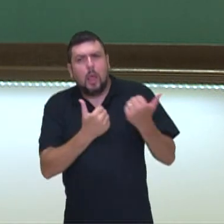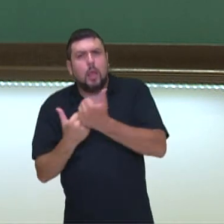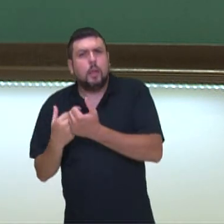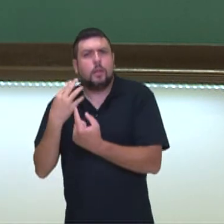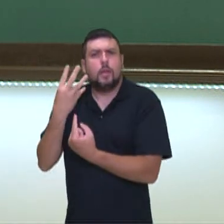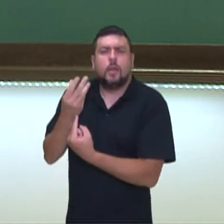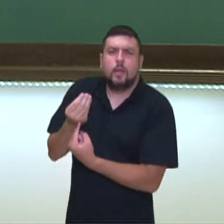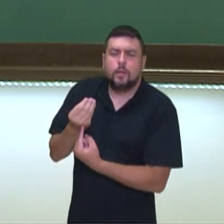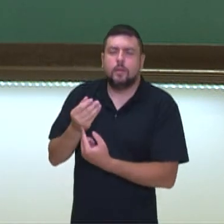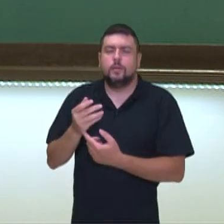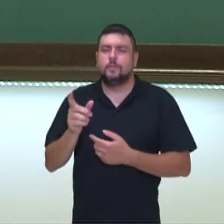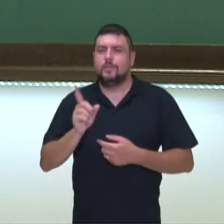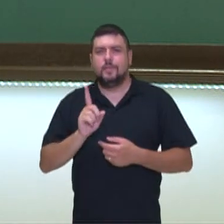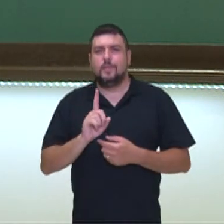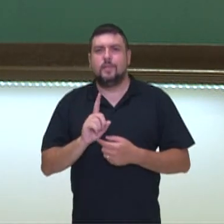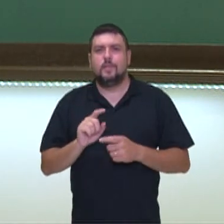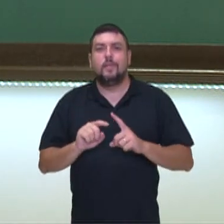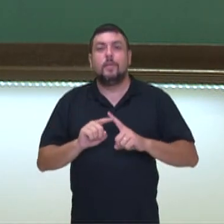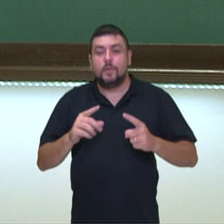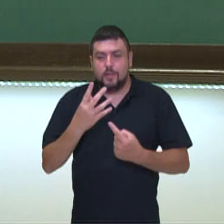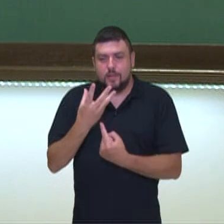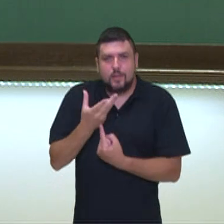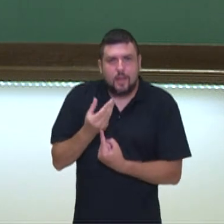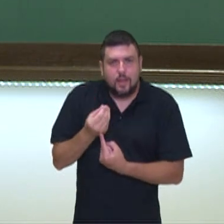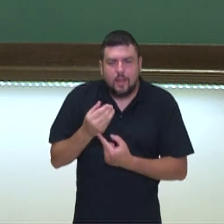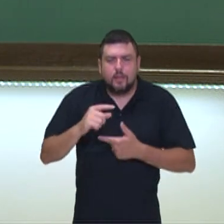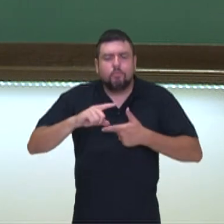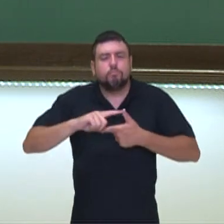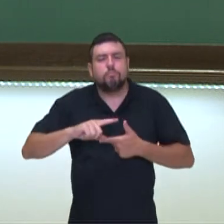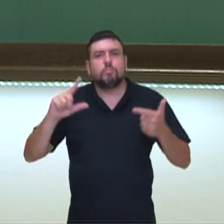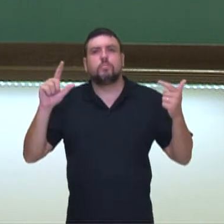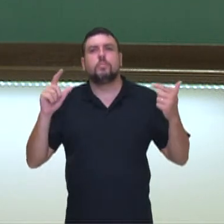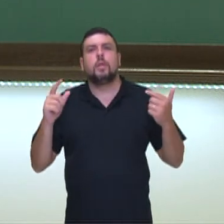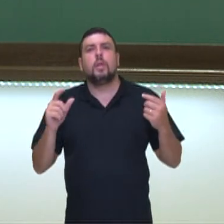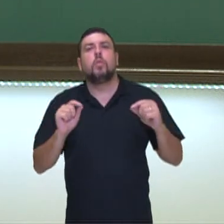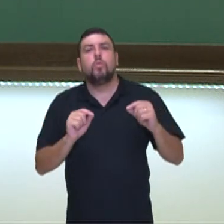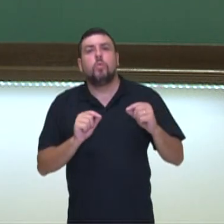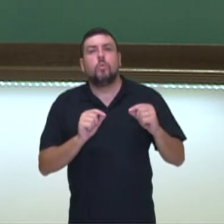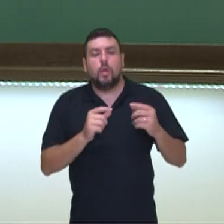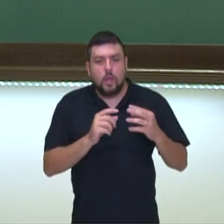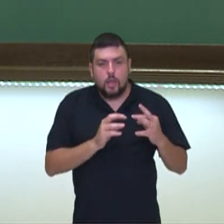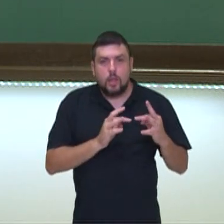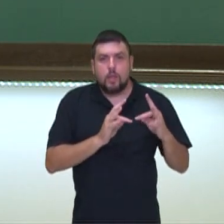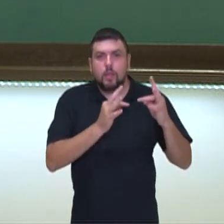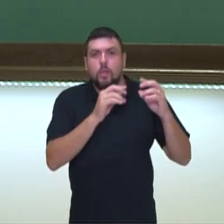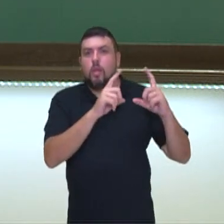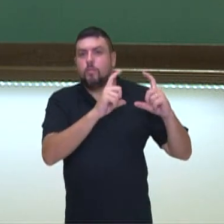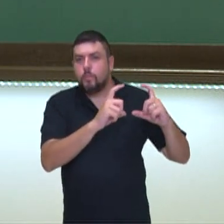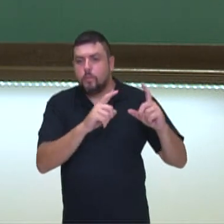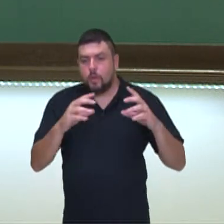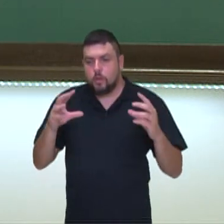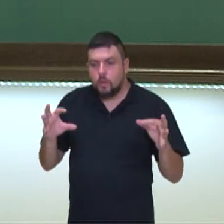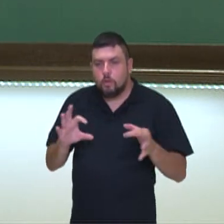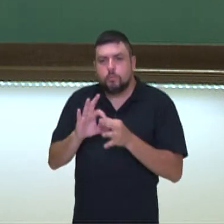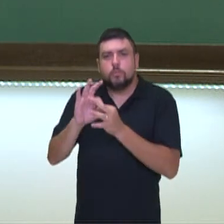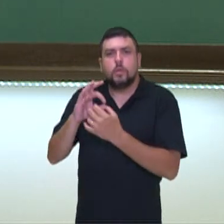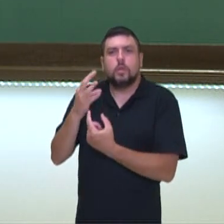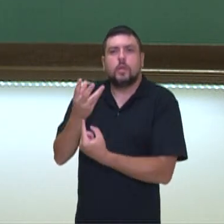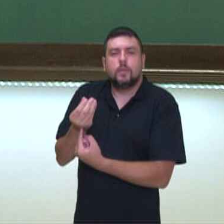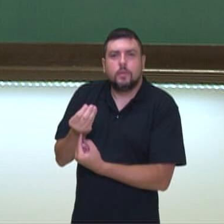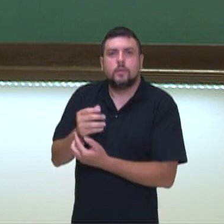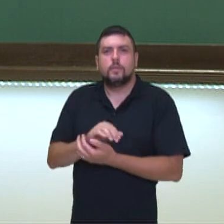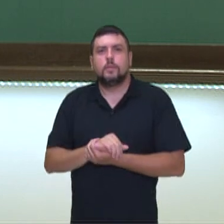arte, ela se moderniza e a fotografia passou a ser parte da arte, como fotografia artística ou até intermídia,